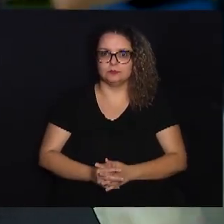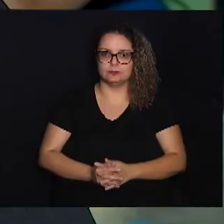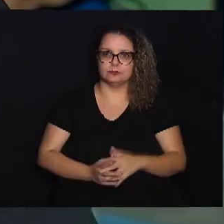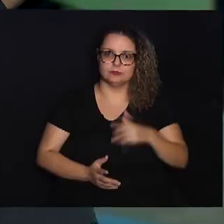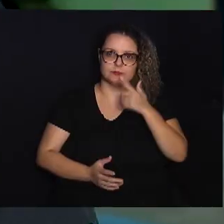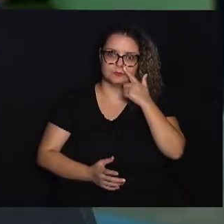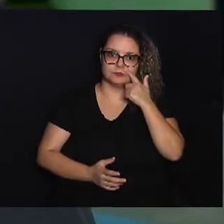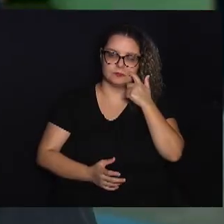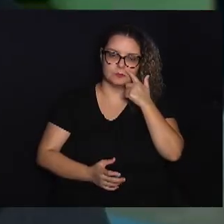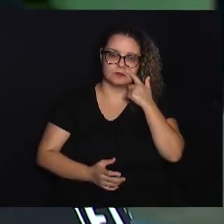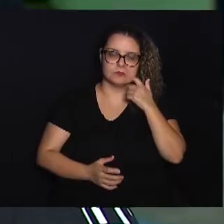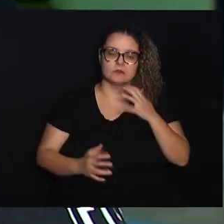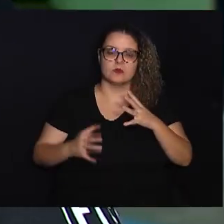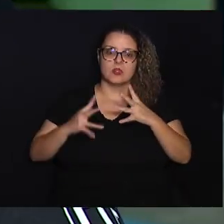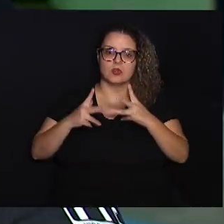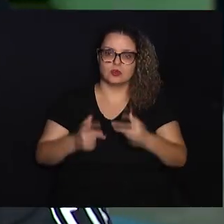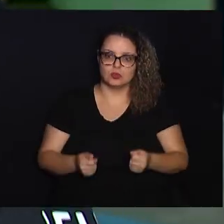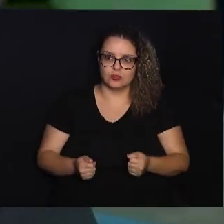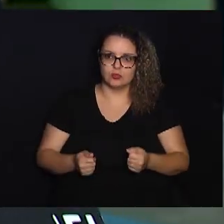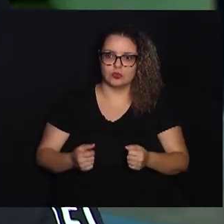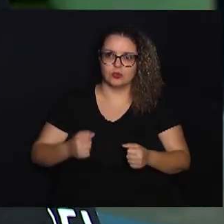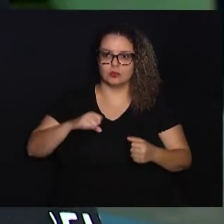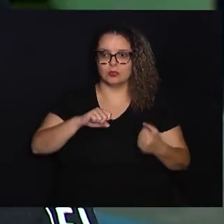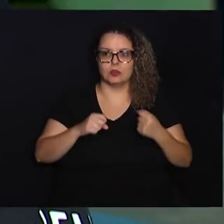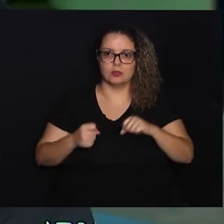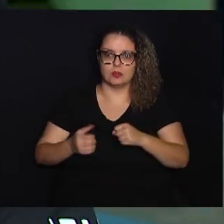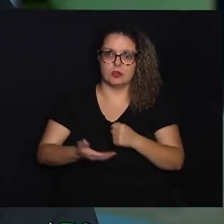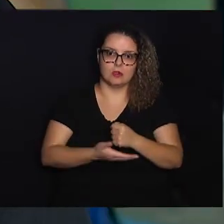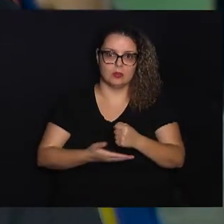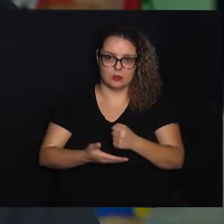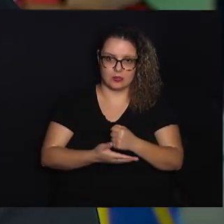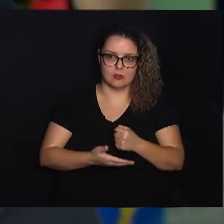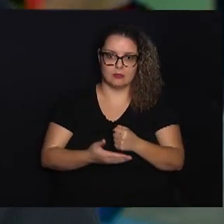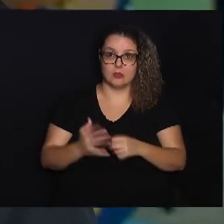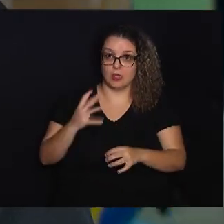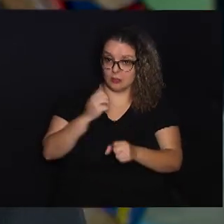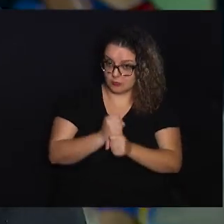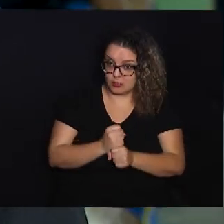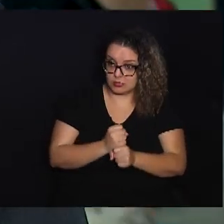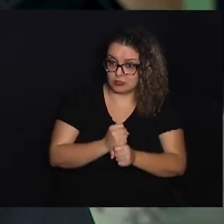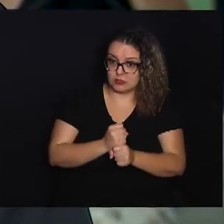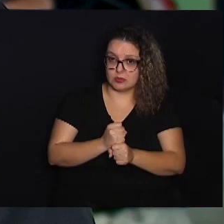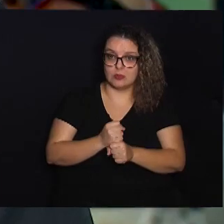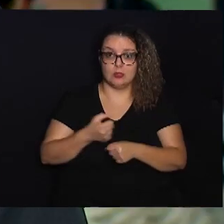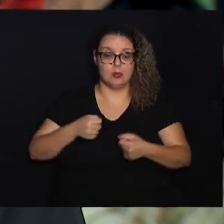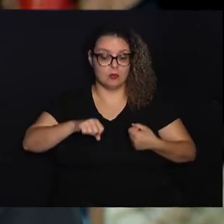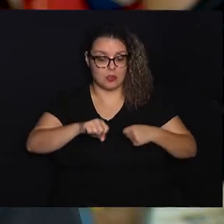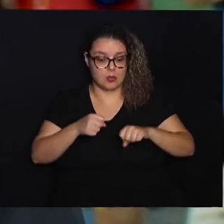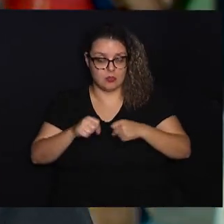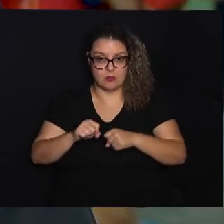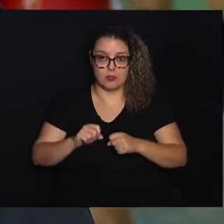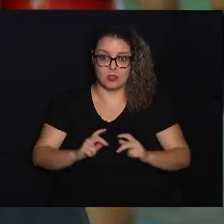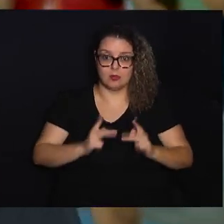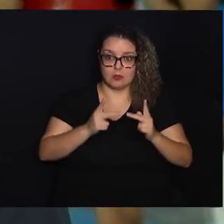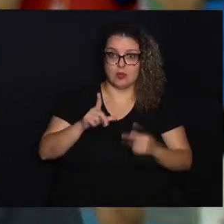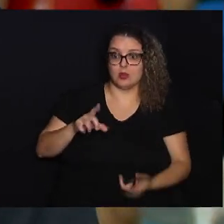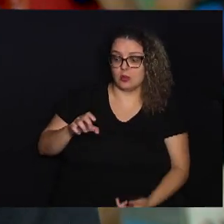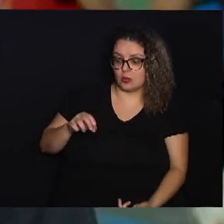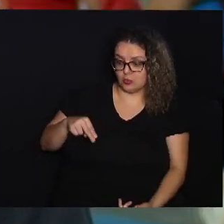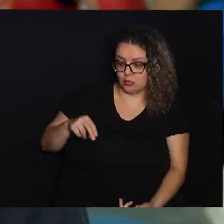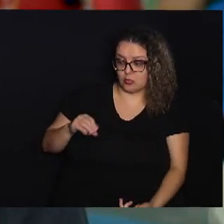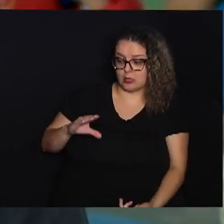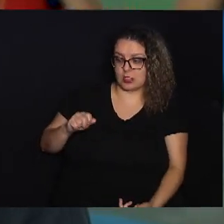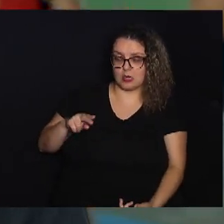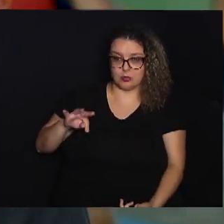tatame. Baseando assim, toda a luta ela é baseada na pontuação, tá? Uma luta ela pode ser